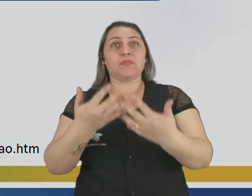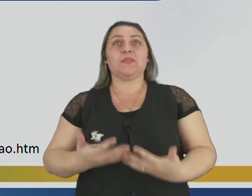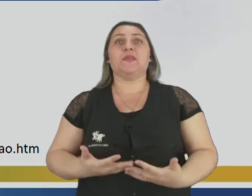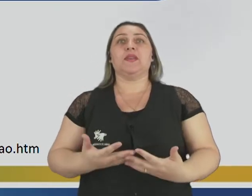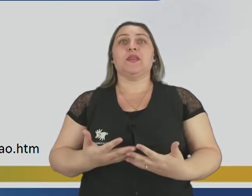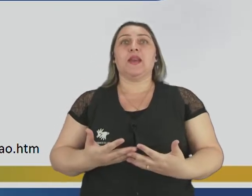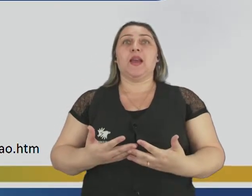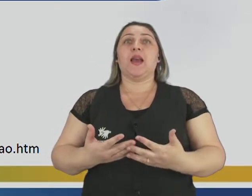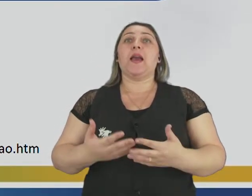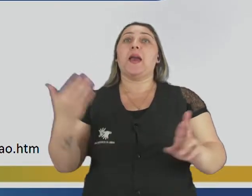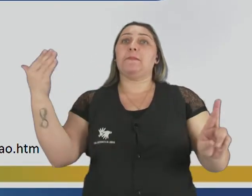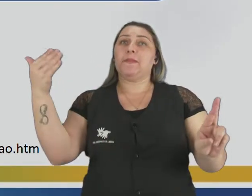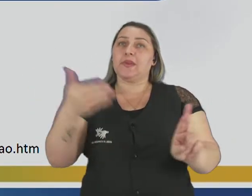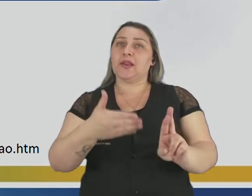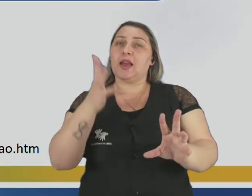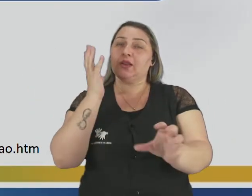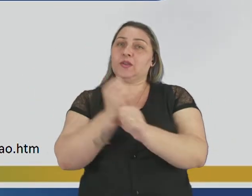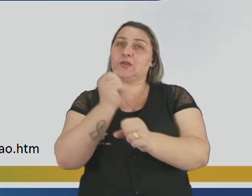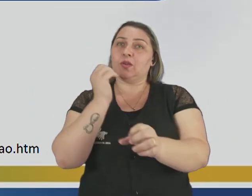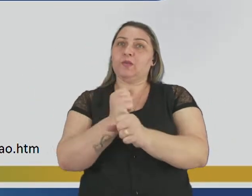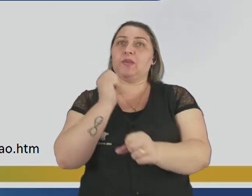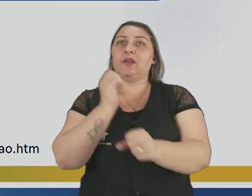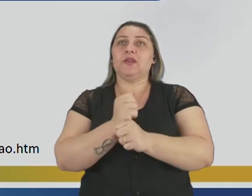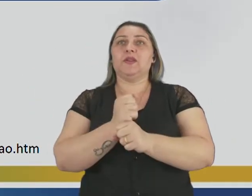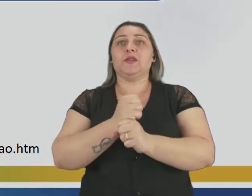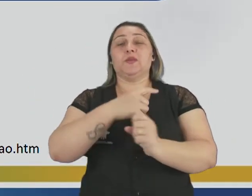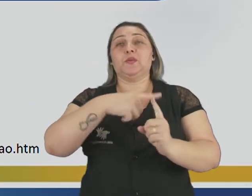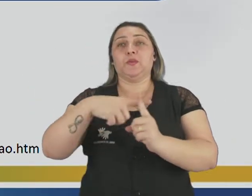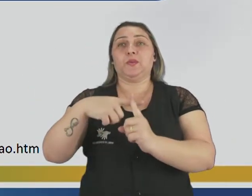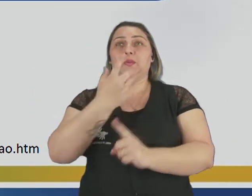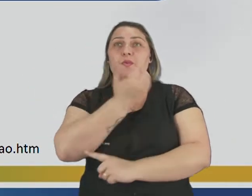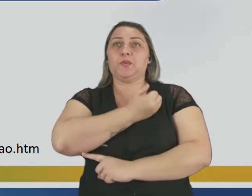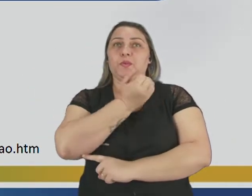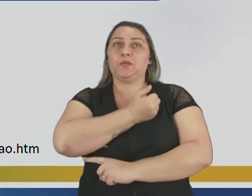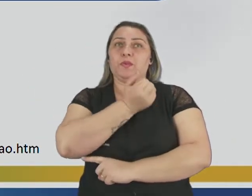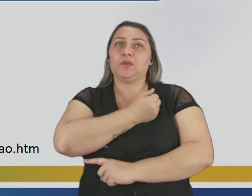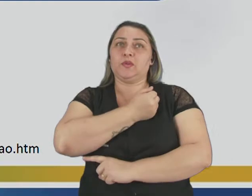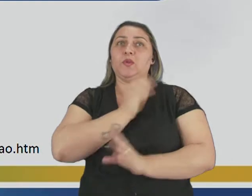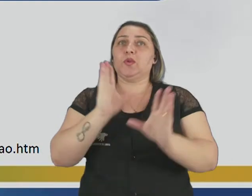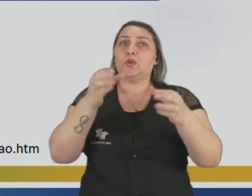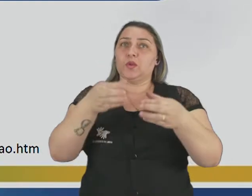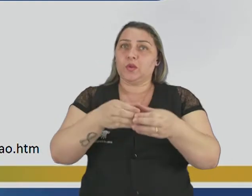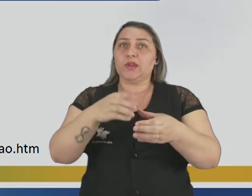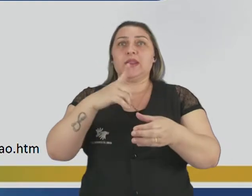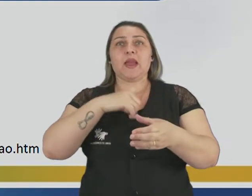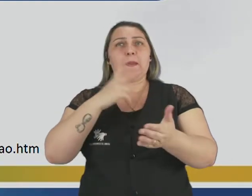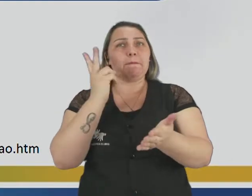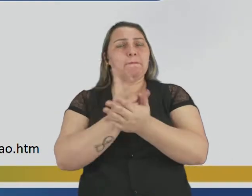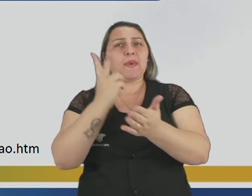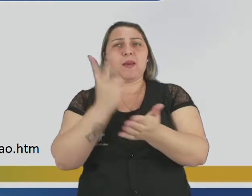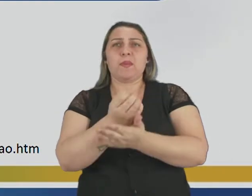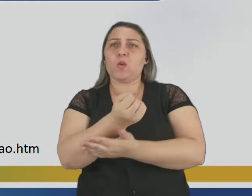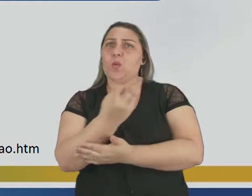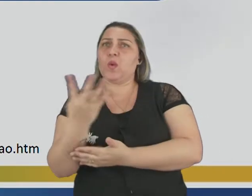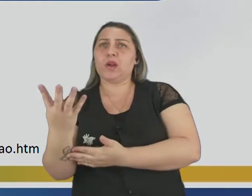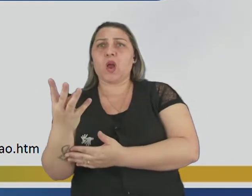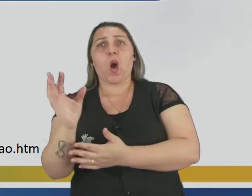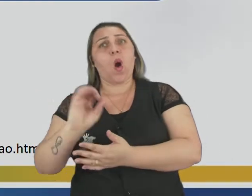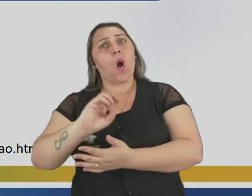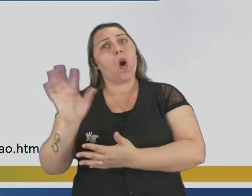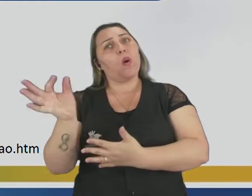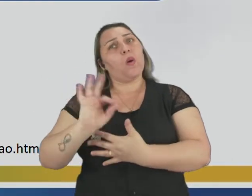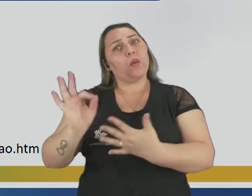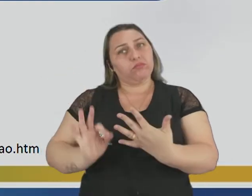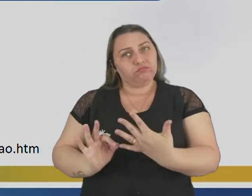de modo que represente a soma de determinado número de conjuntos que possuem a mesma quantidade